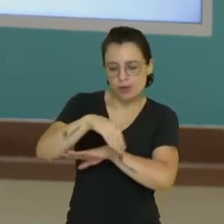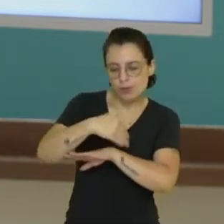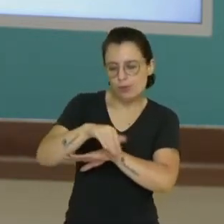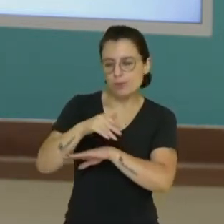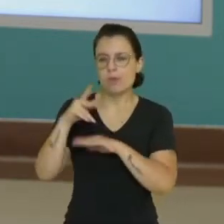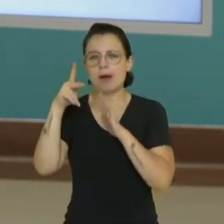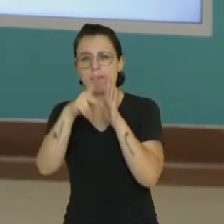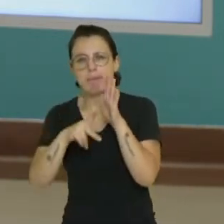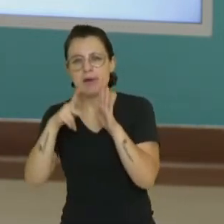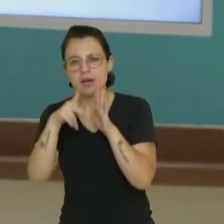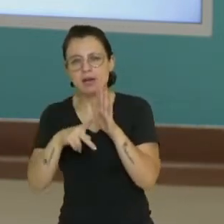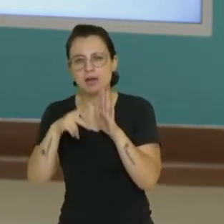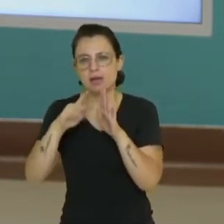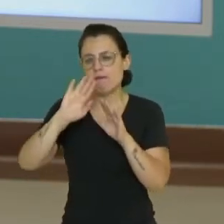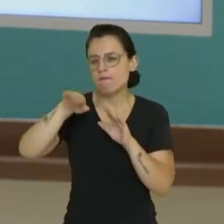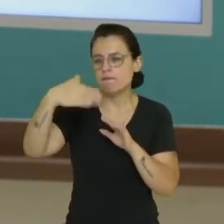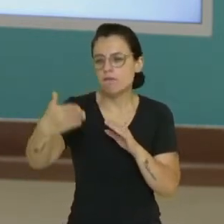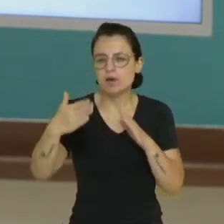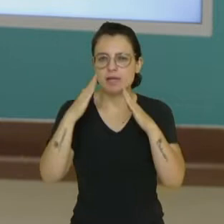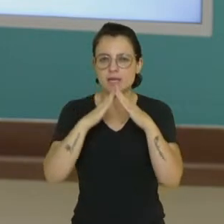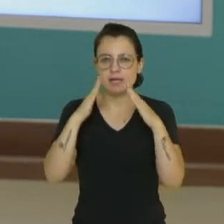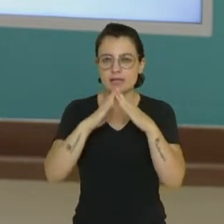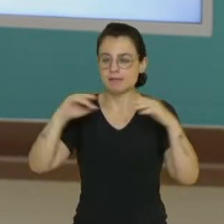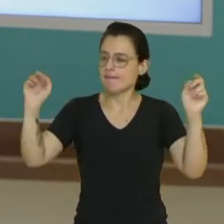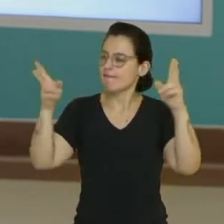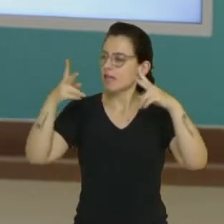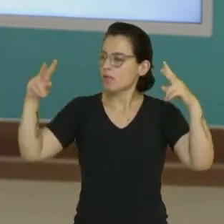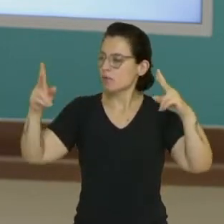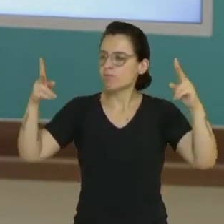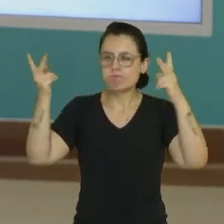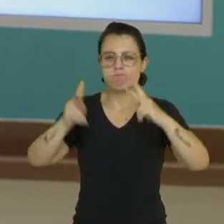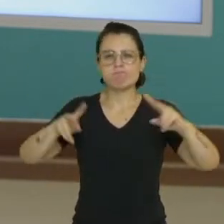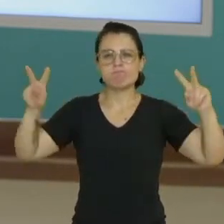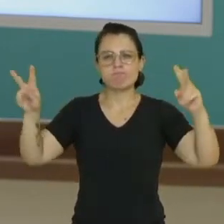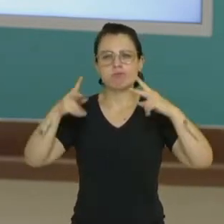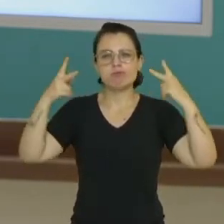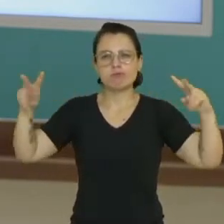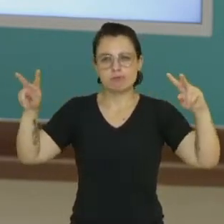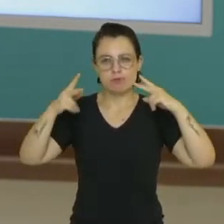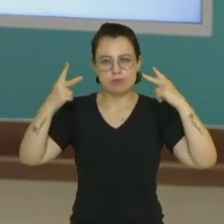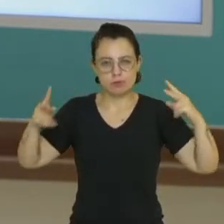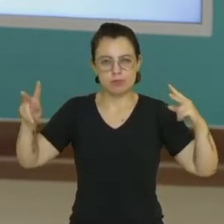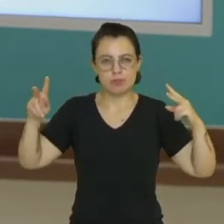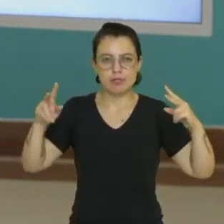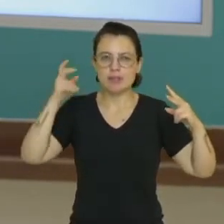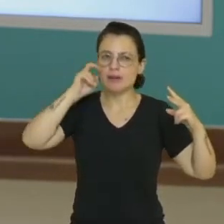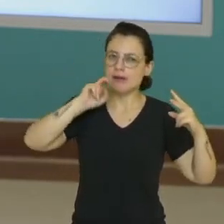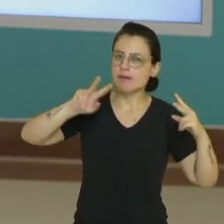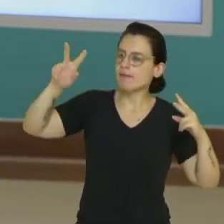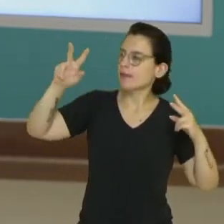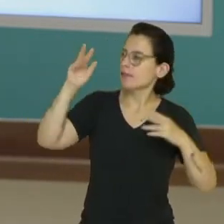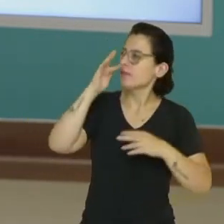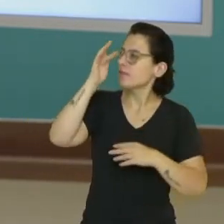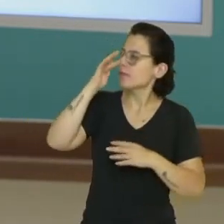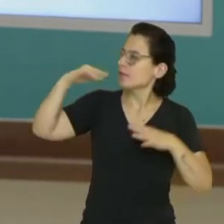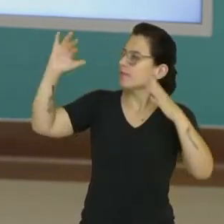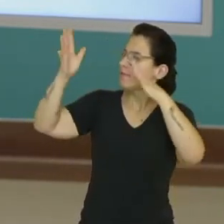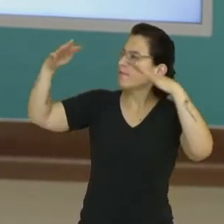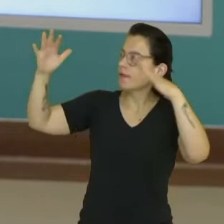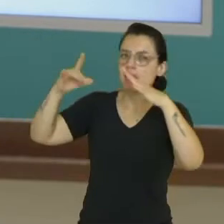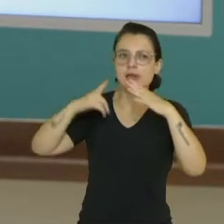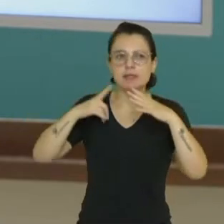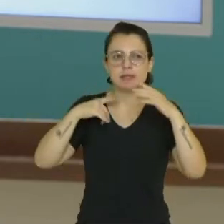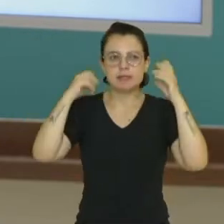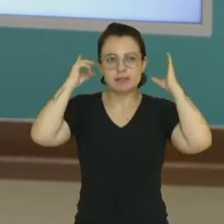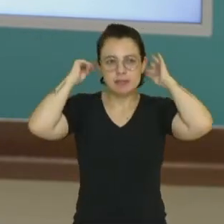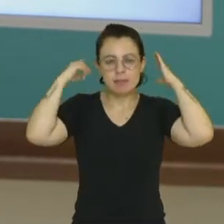parque, fora de casa e um dia com bastante vento? Como nessa imagem, olha as folhas voando, olha o cabelo da mulher